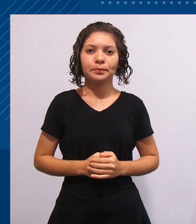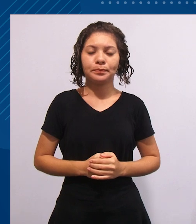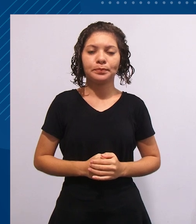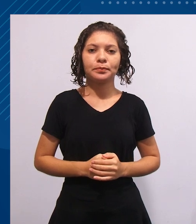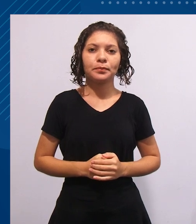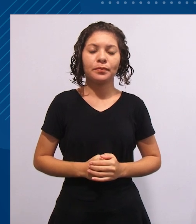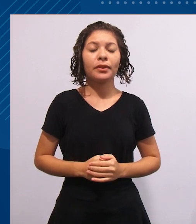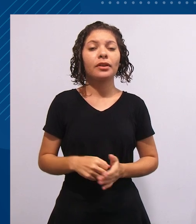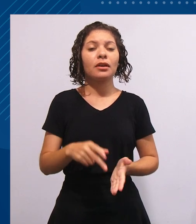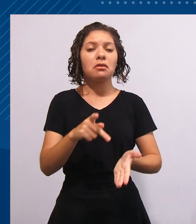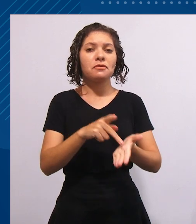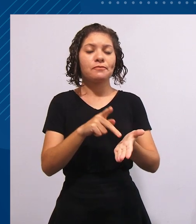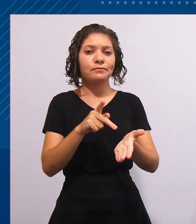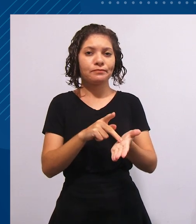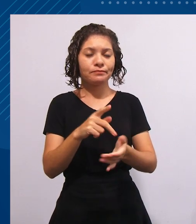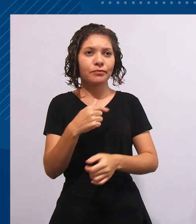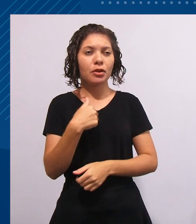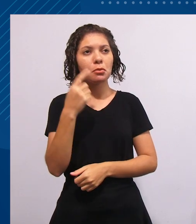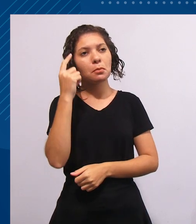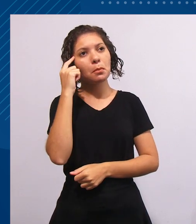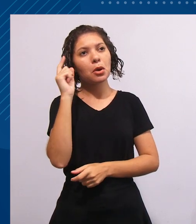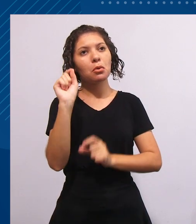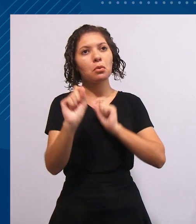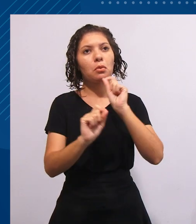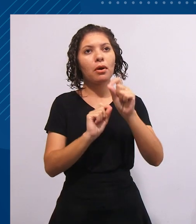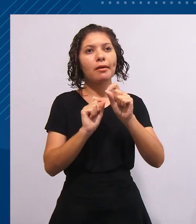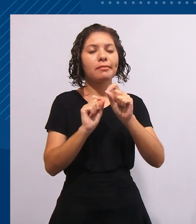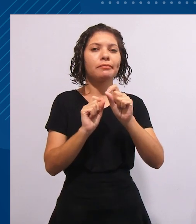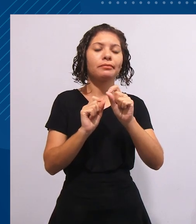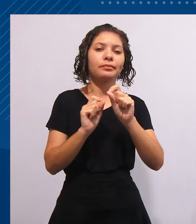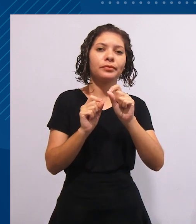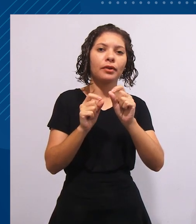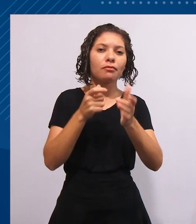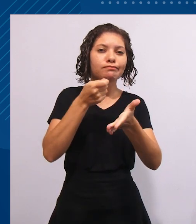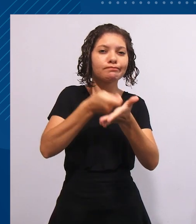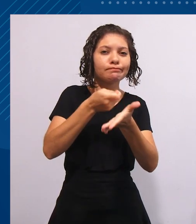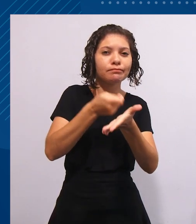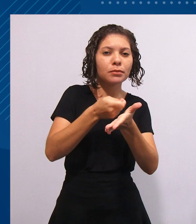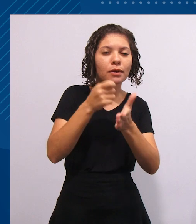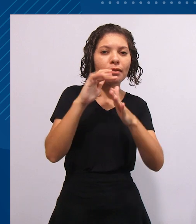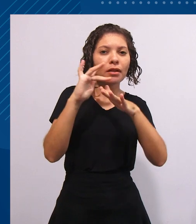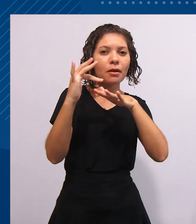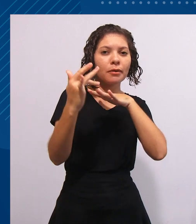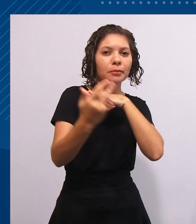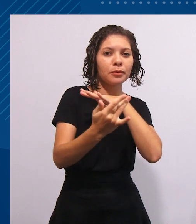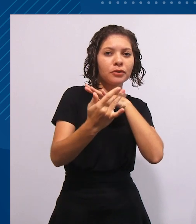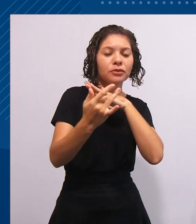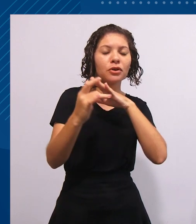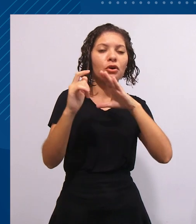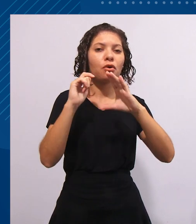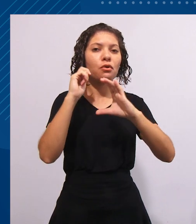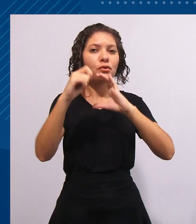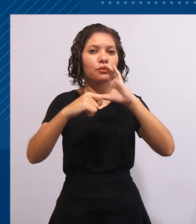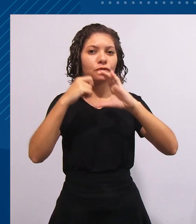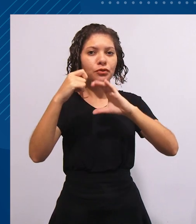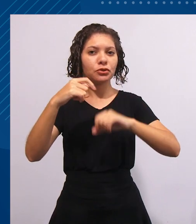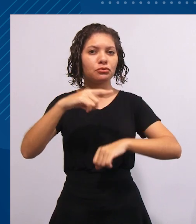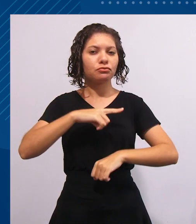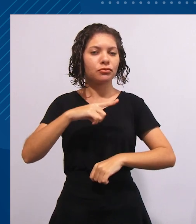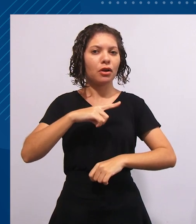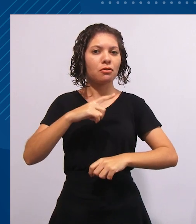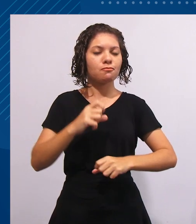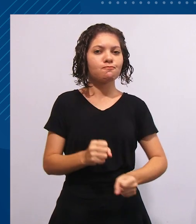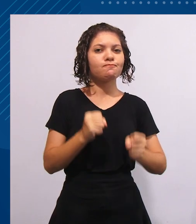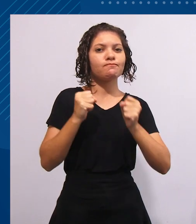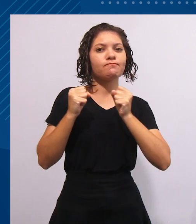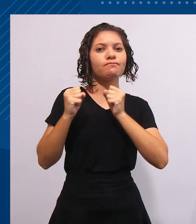esse movimento que a gente vê das mídias o vídeo ele acaba tendo muito mais força né do que no exemplo aí que você deu que é